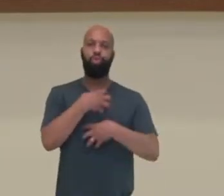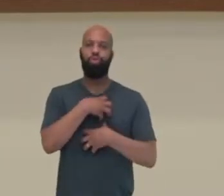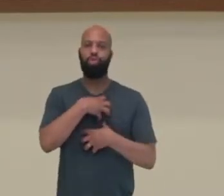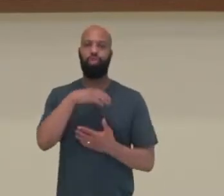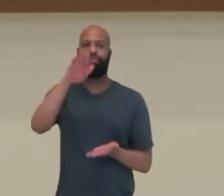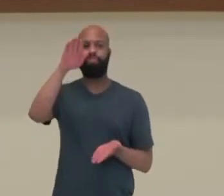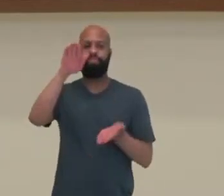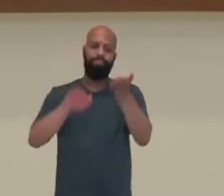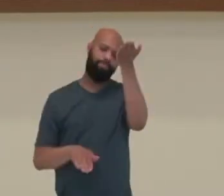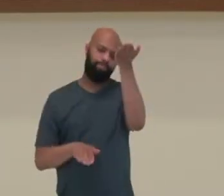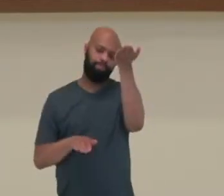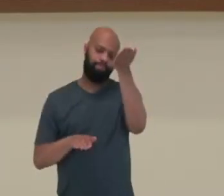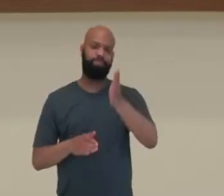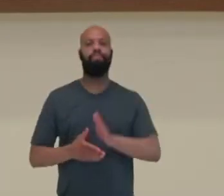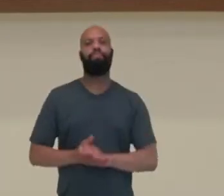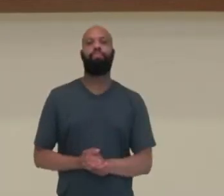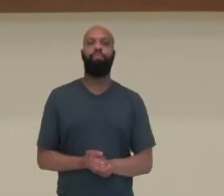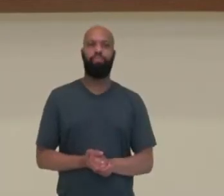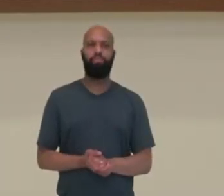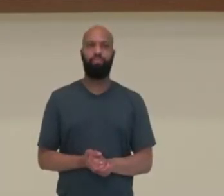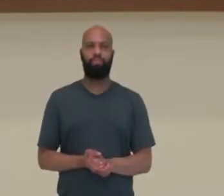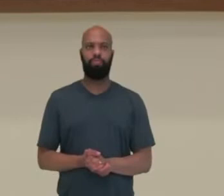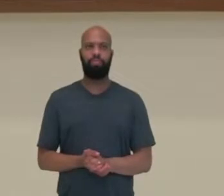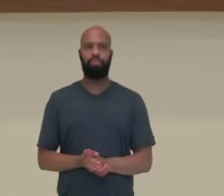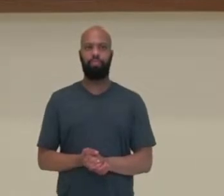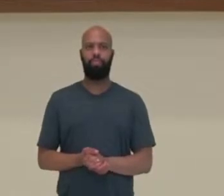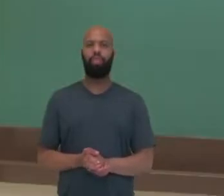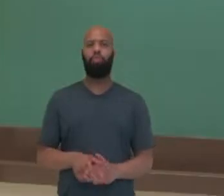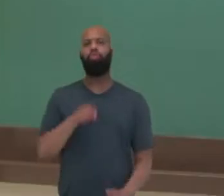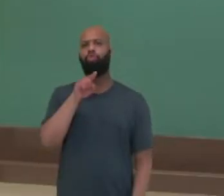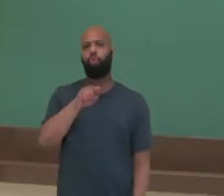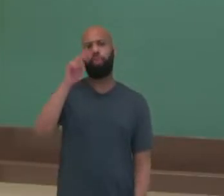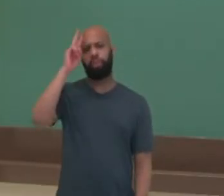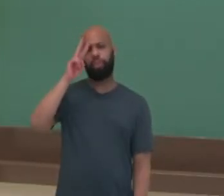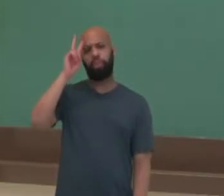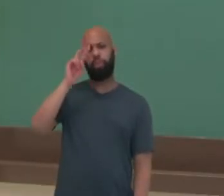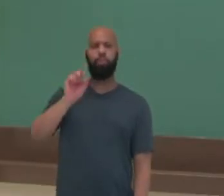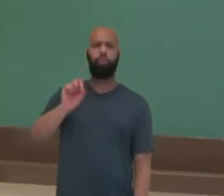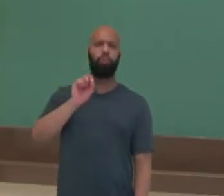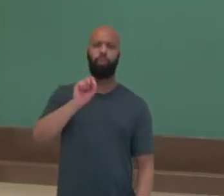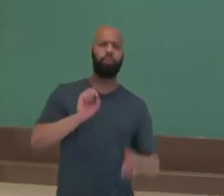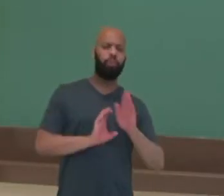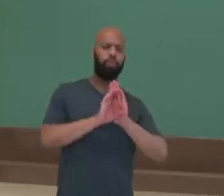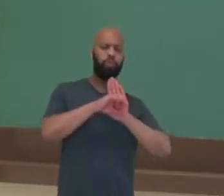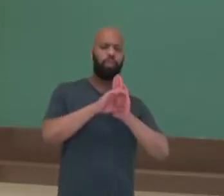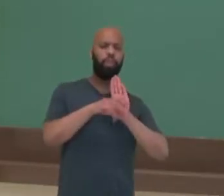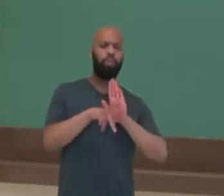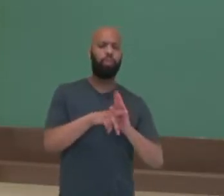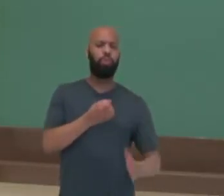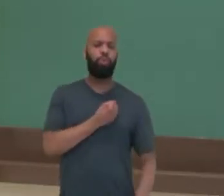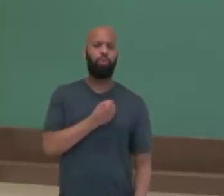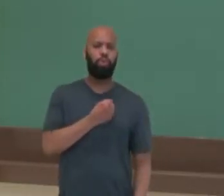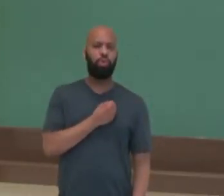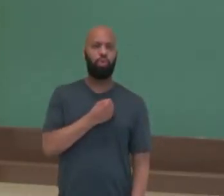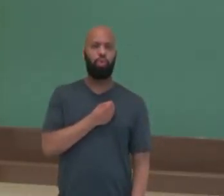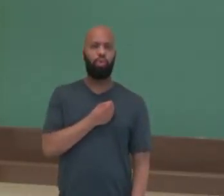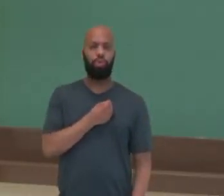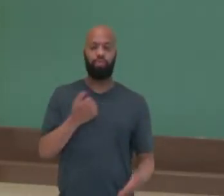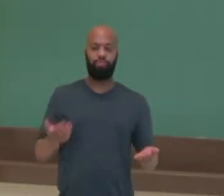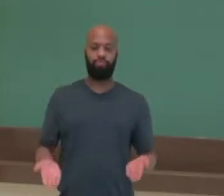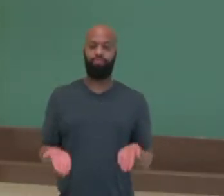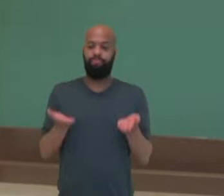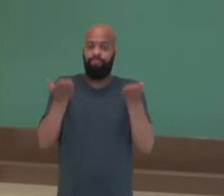inversamente proporcionais. Mas vocês se lembram qual é o conceito de números